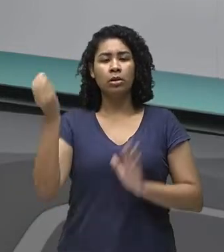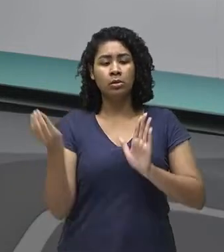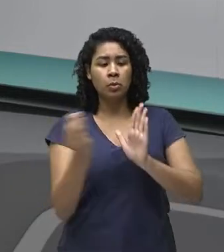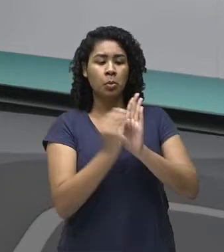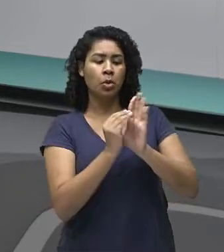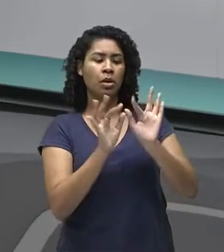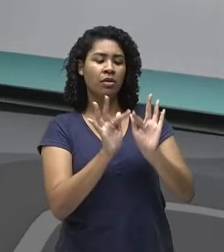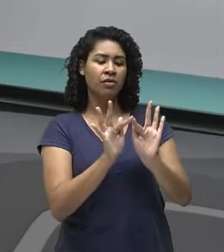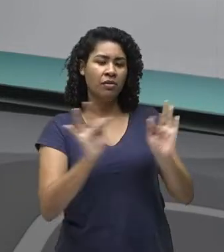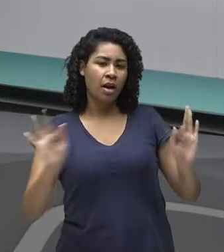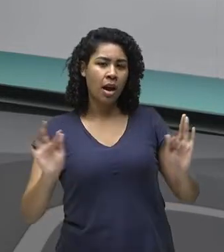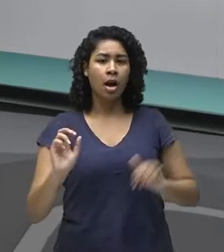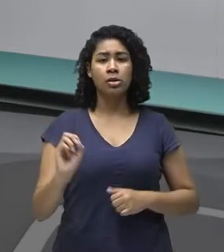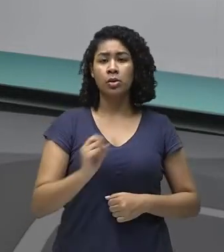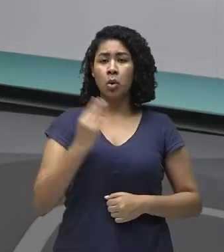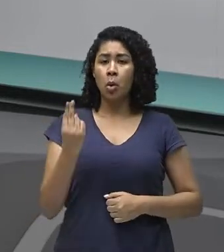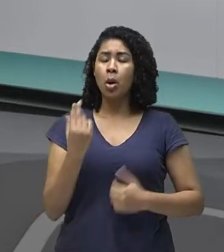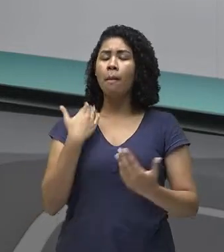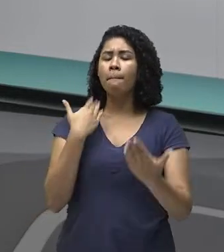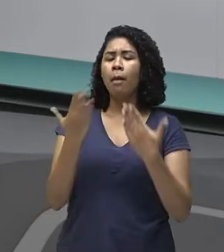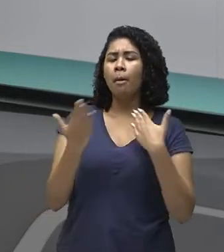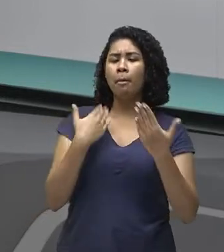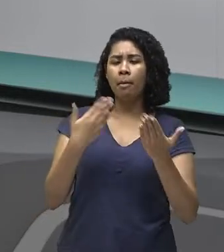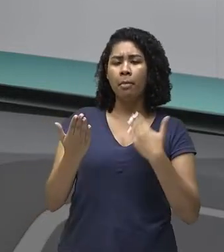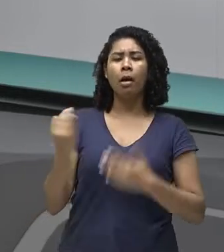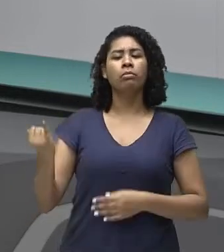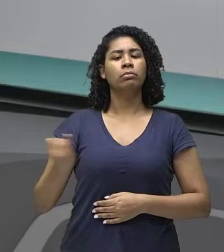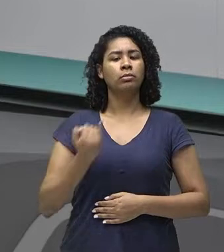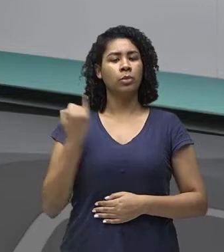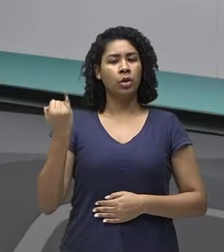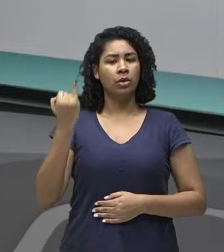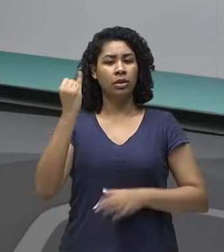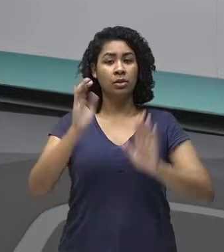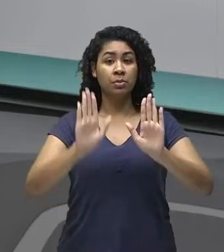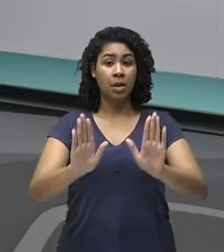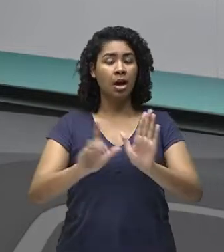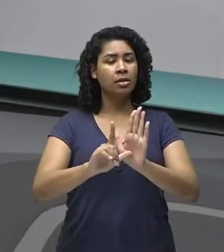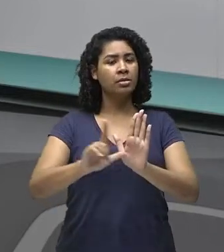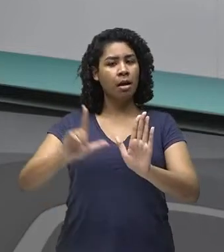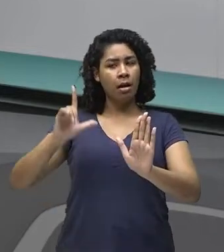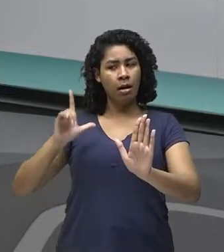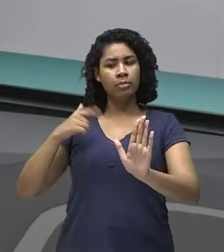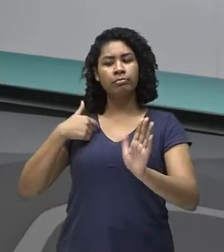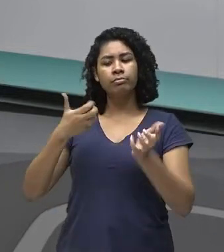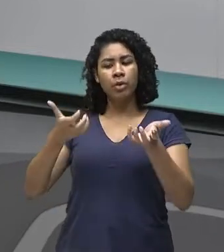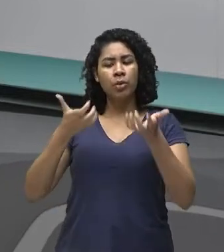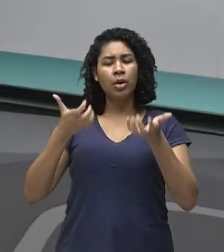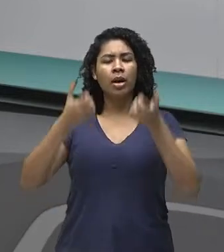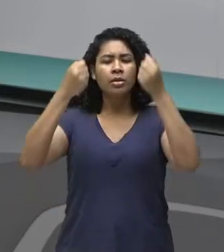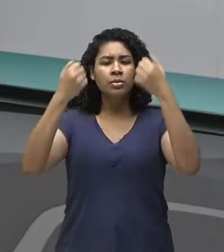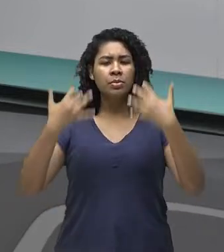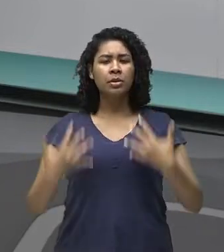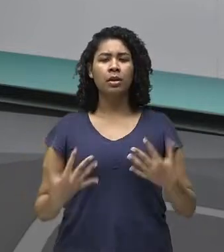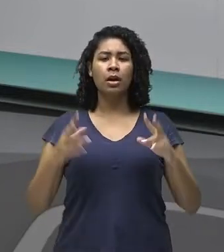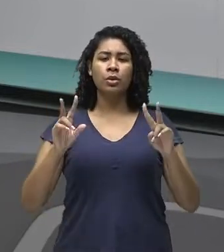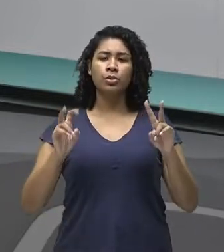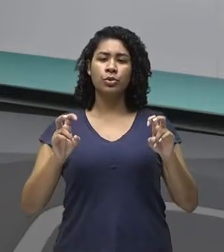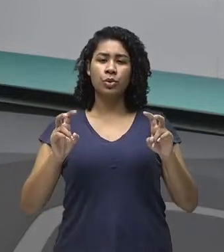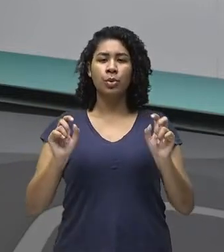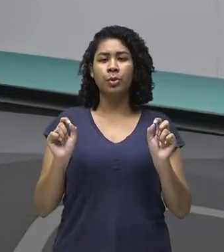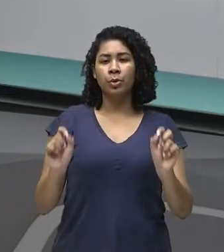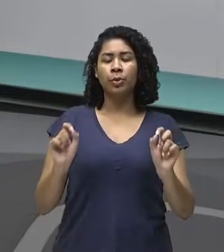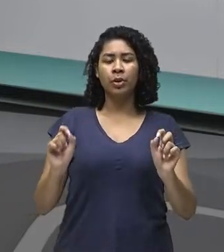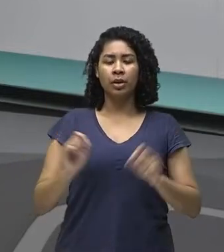no diálogo, né? Mas antes de eu falar sobre essas, eu quero explicar para vocês rapidinho sobre classe